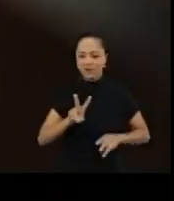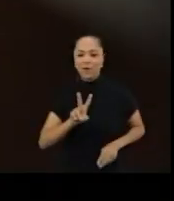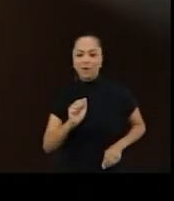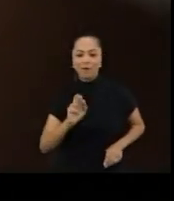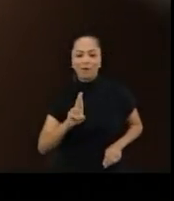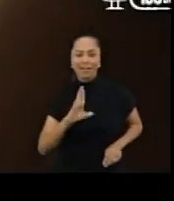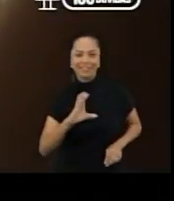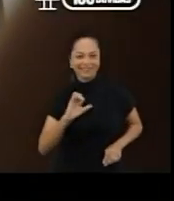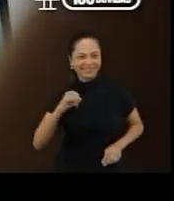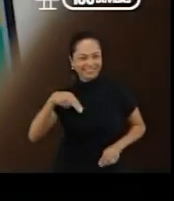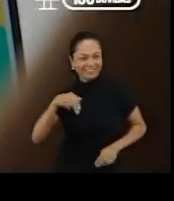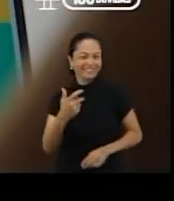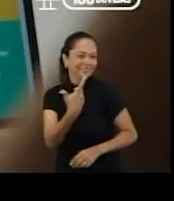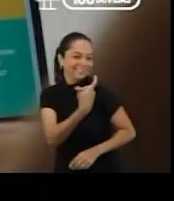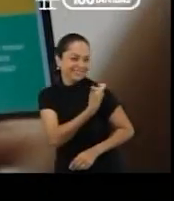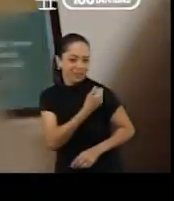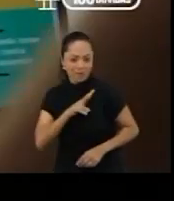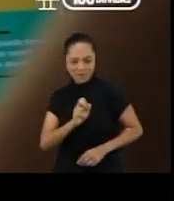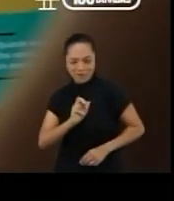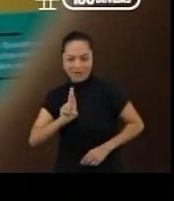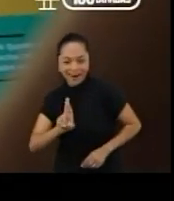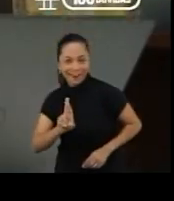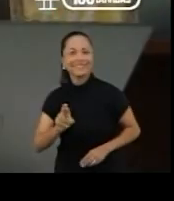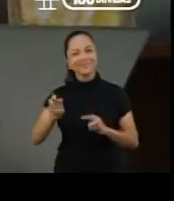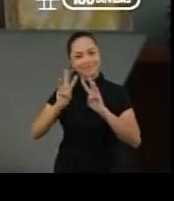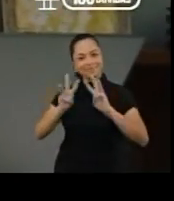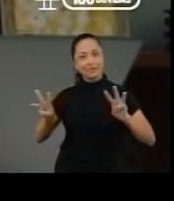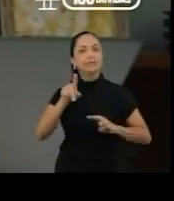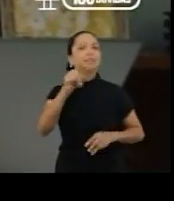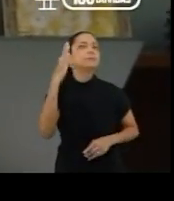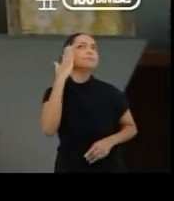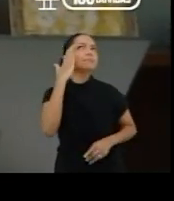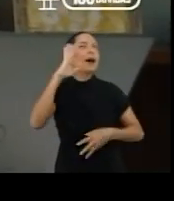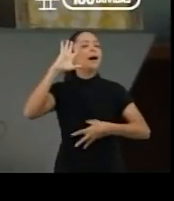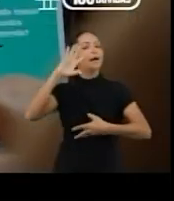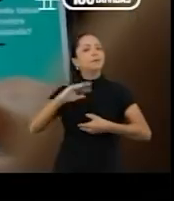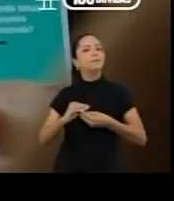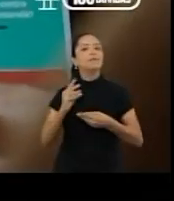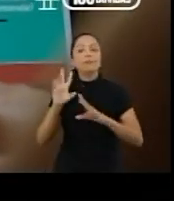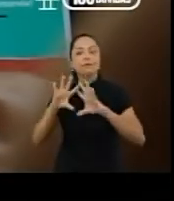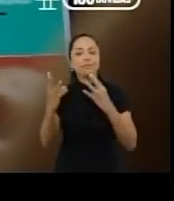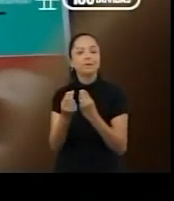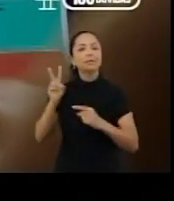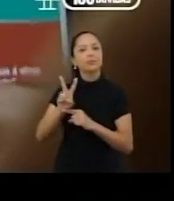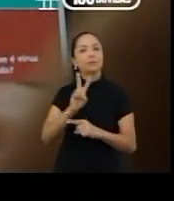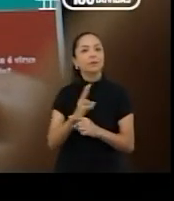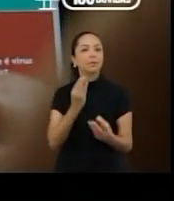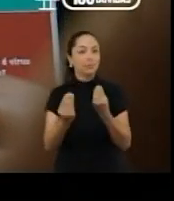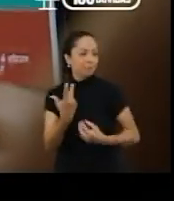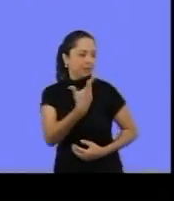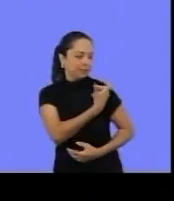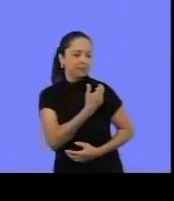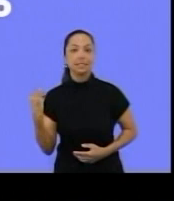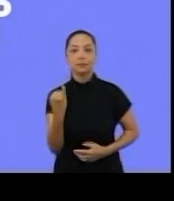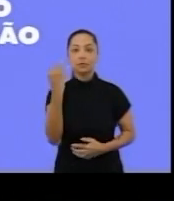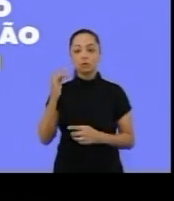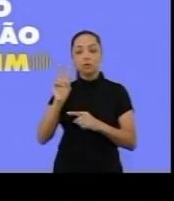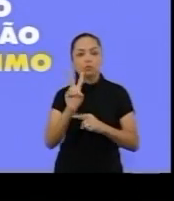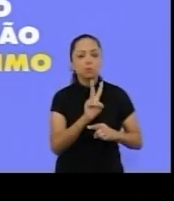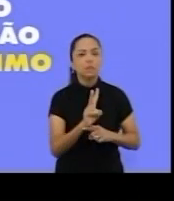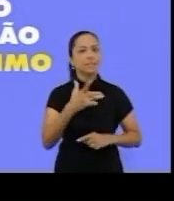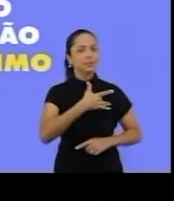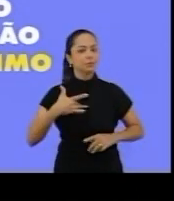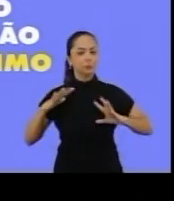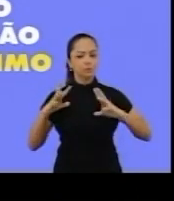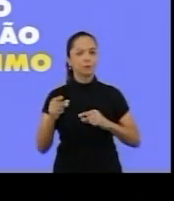Sem Dúvidas, você fica sabendo tudo o que precisa para proteger toda a sua família. Vacinas são fundamentais para garantir a saúde de todos. Corra